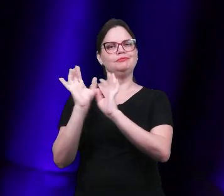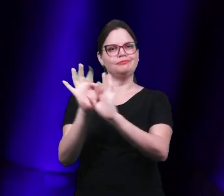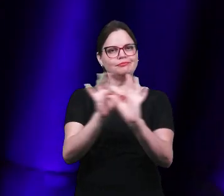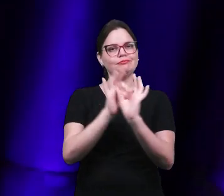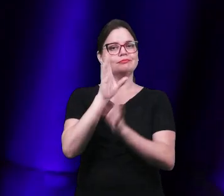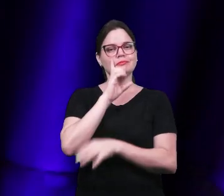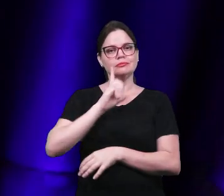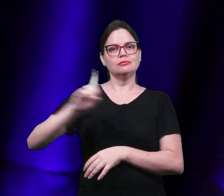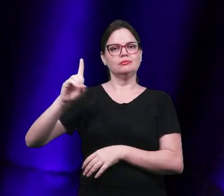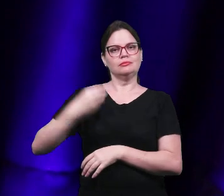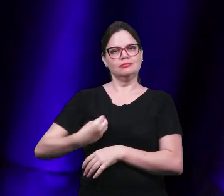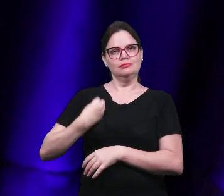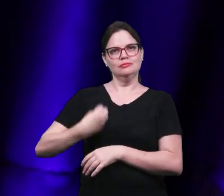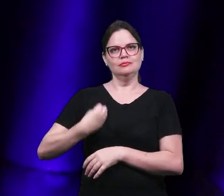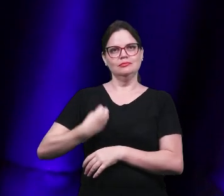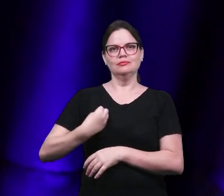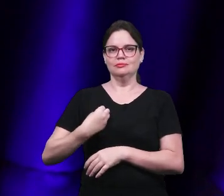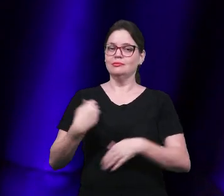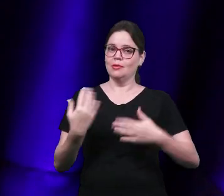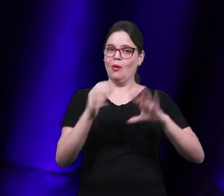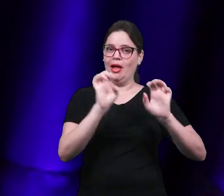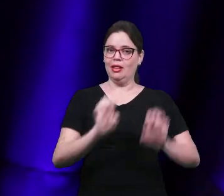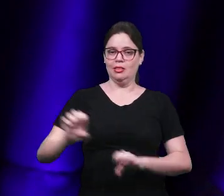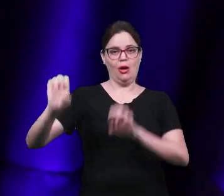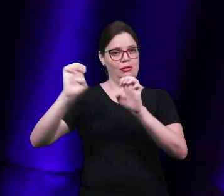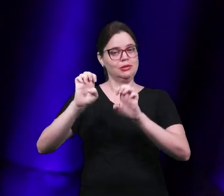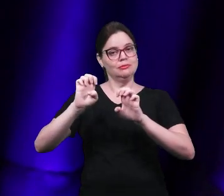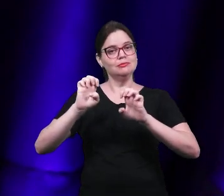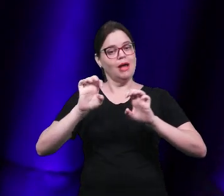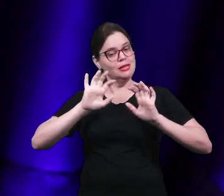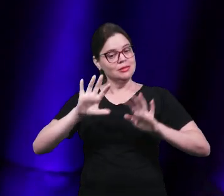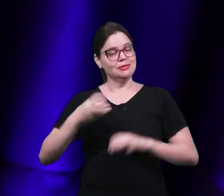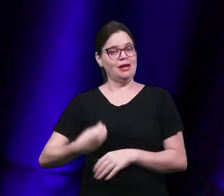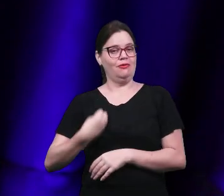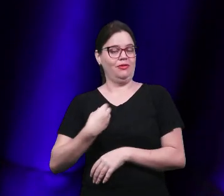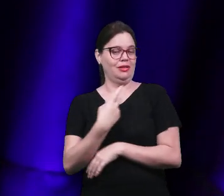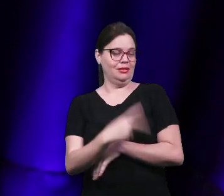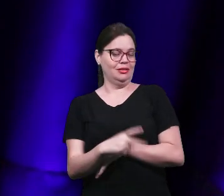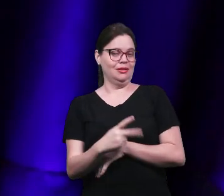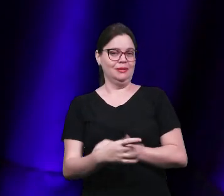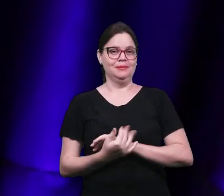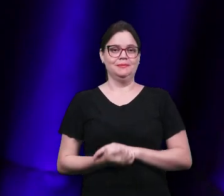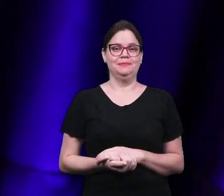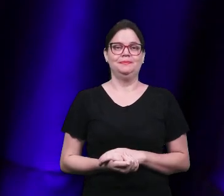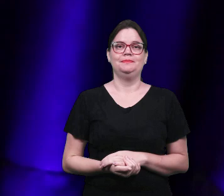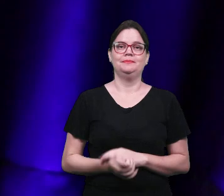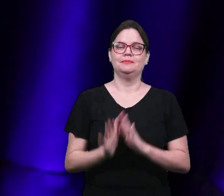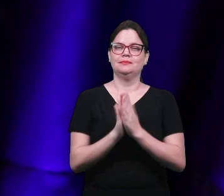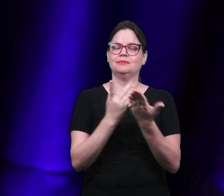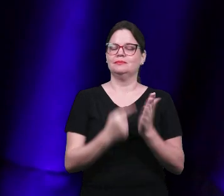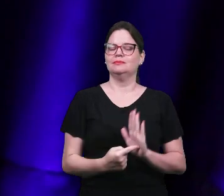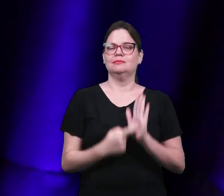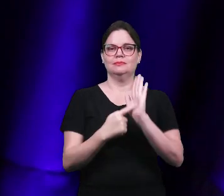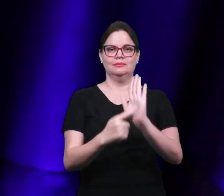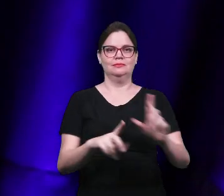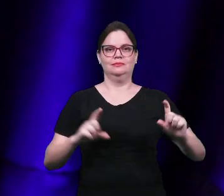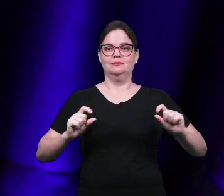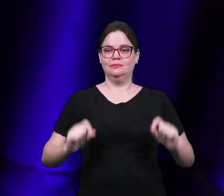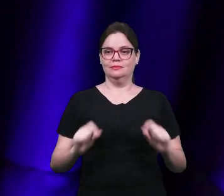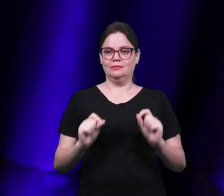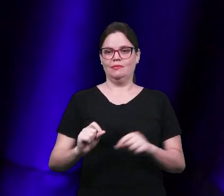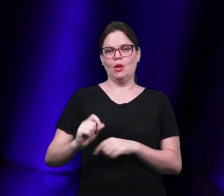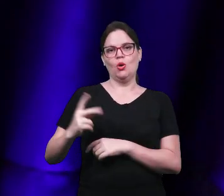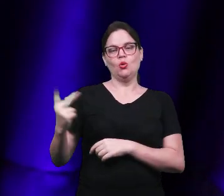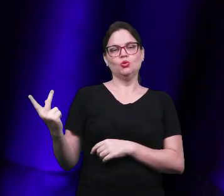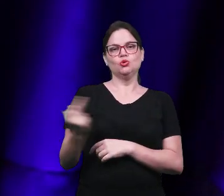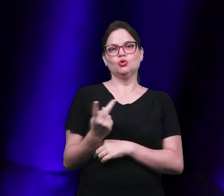Deus, viver essa vida de comunhão. Enoque foi assim. Então, e a Bíblia diz que em função deste